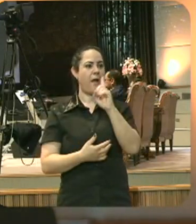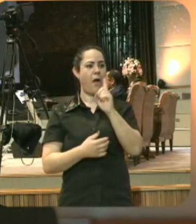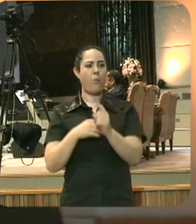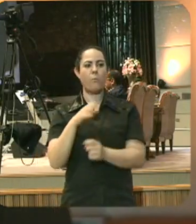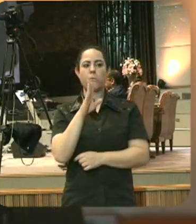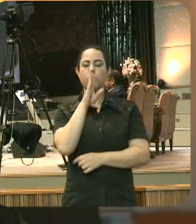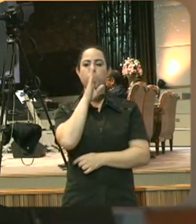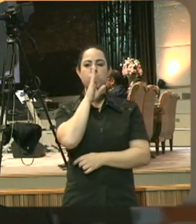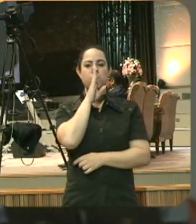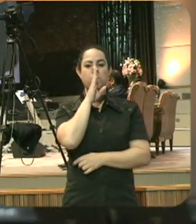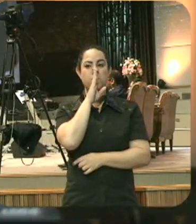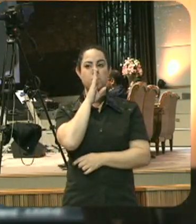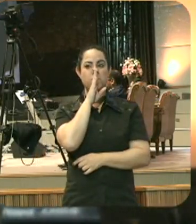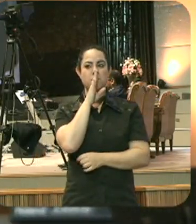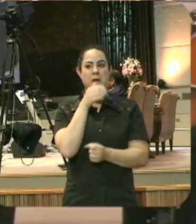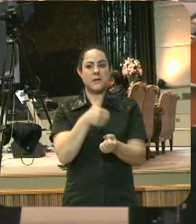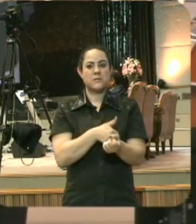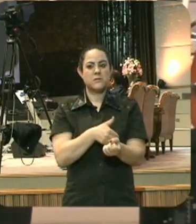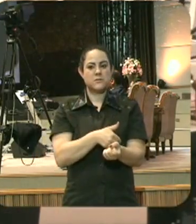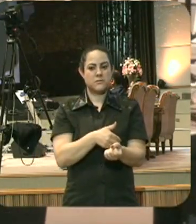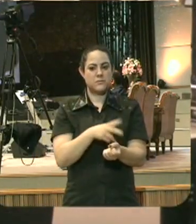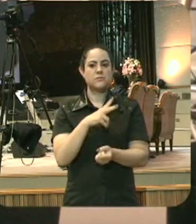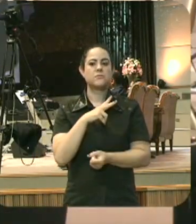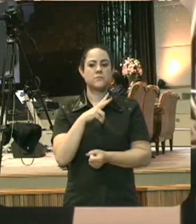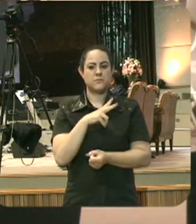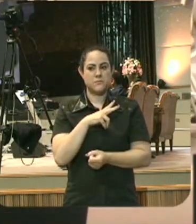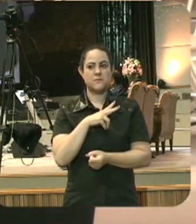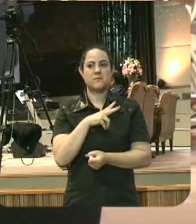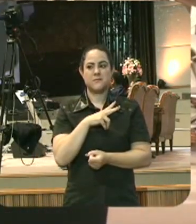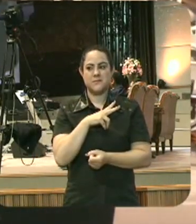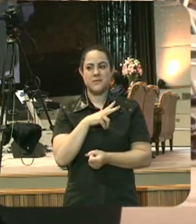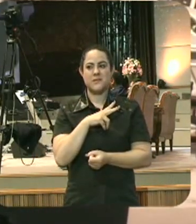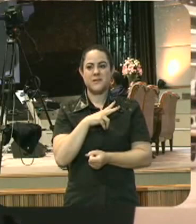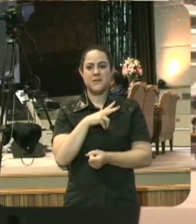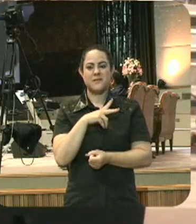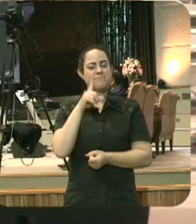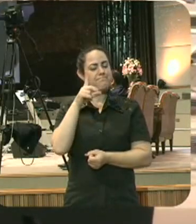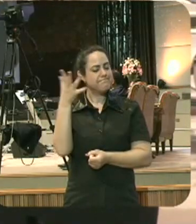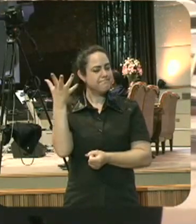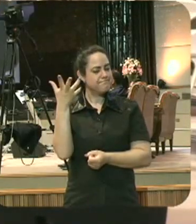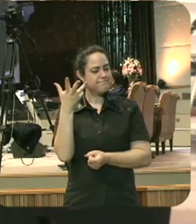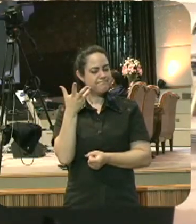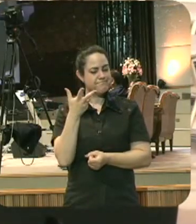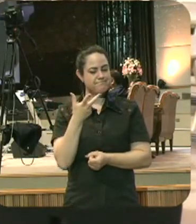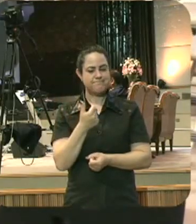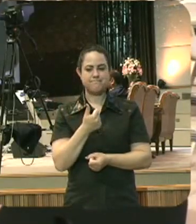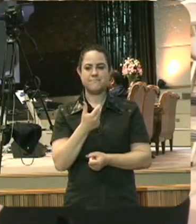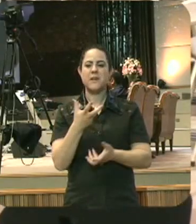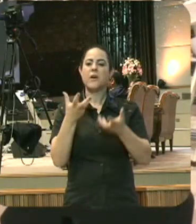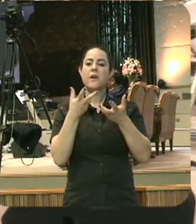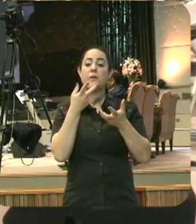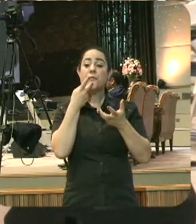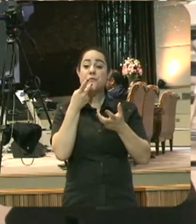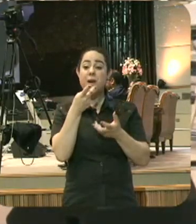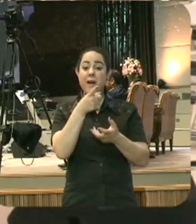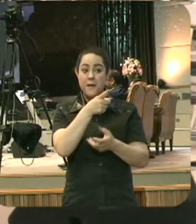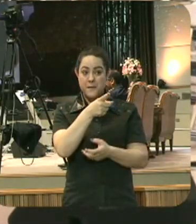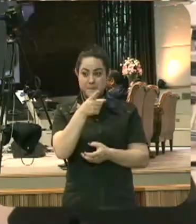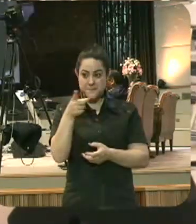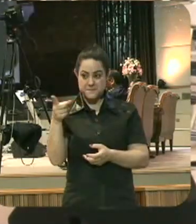dinâmica santa da graça de Deus. É tão tremendo isso. Eu queria contar para